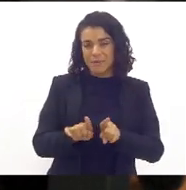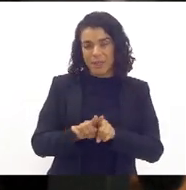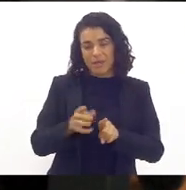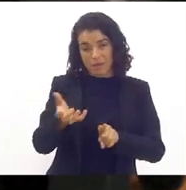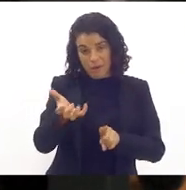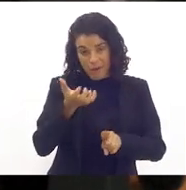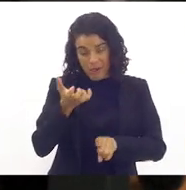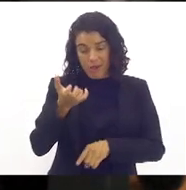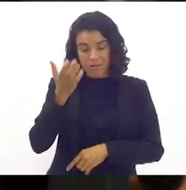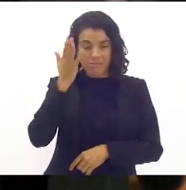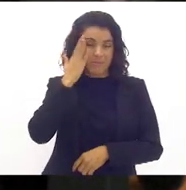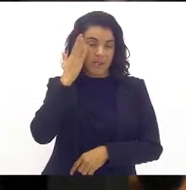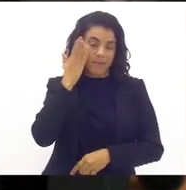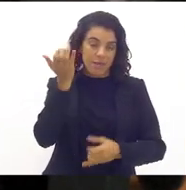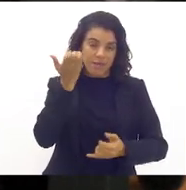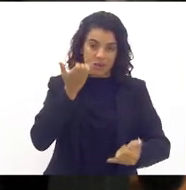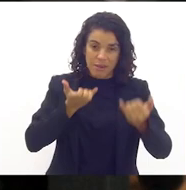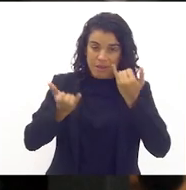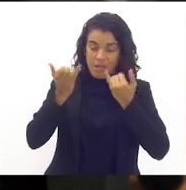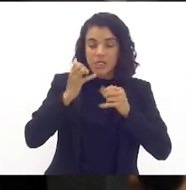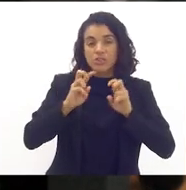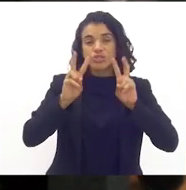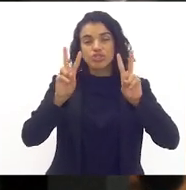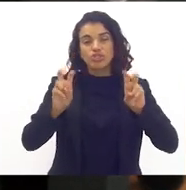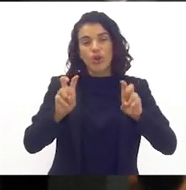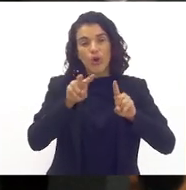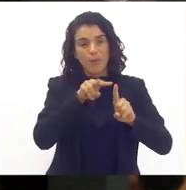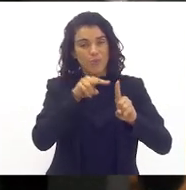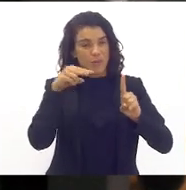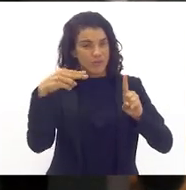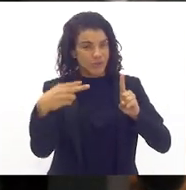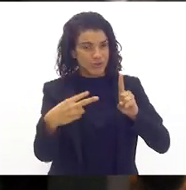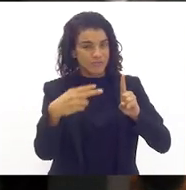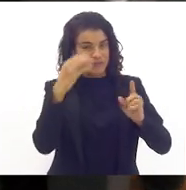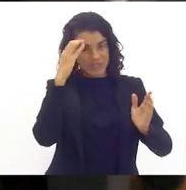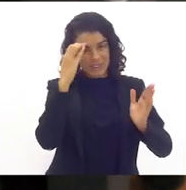saber, do ponto de vista legal,